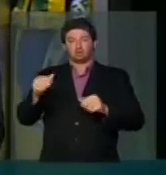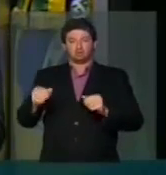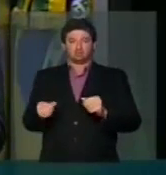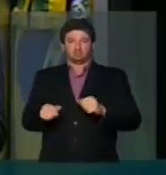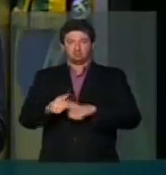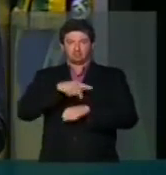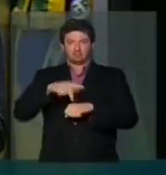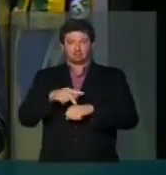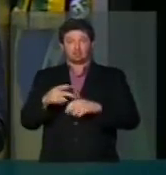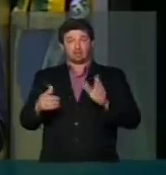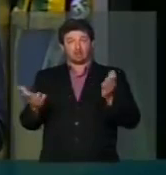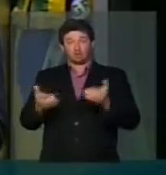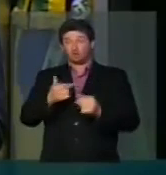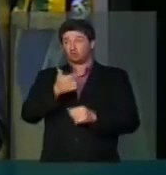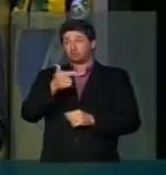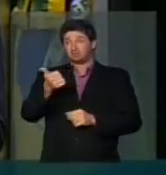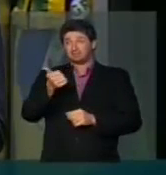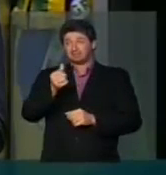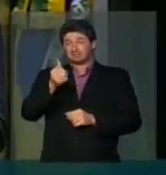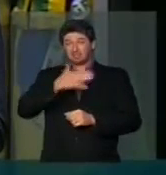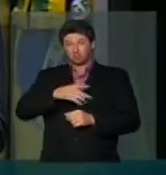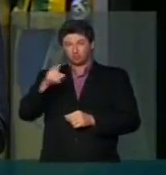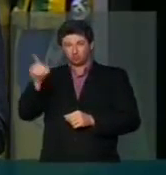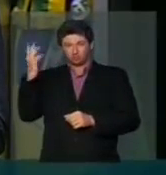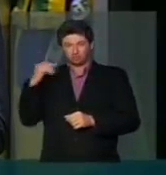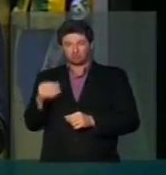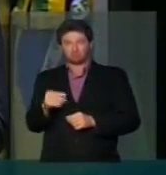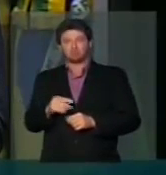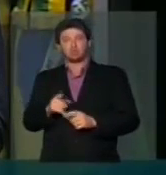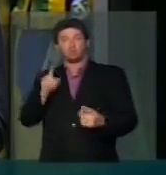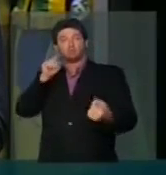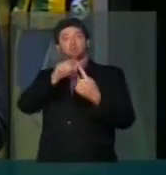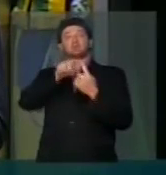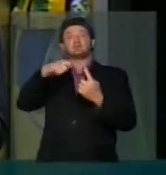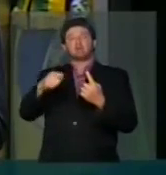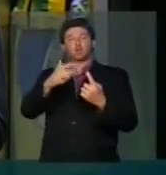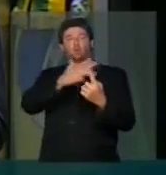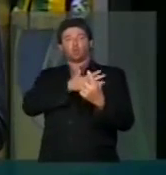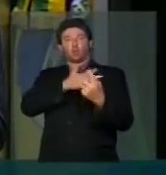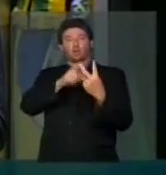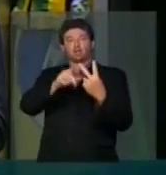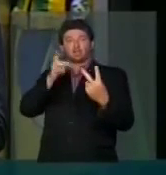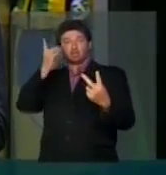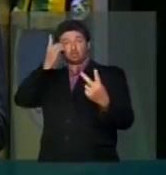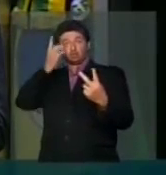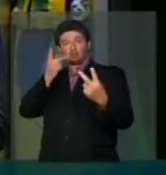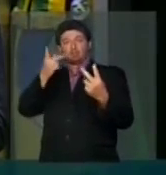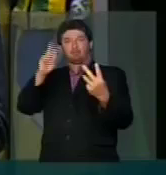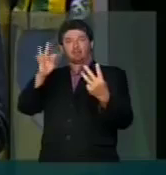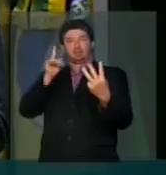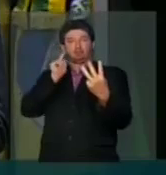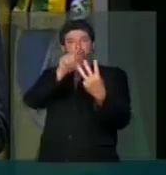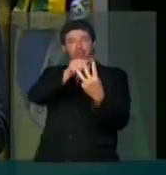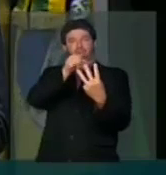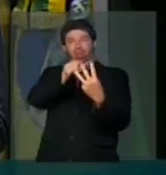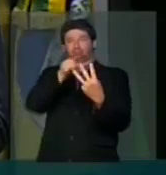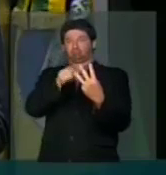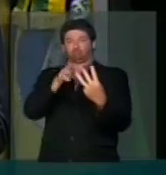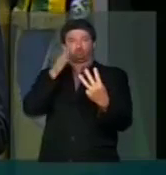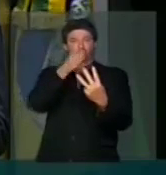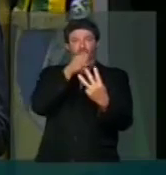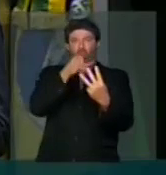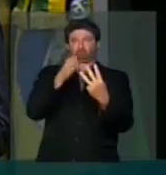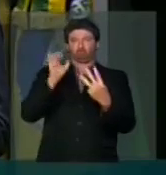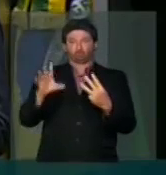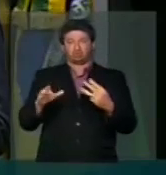16 de agosto, os alvos foram evidentes. Dilma, Lula, o Partido dos Trabalhadores. A mobilização não parece que vai